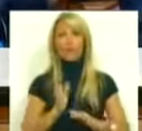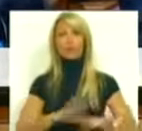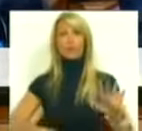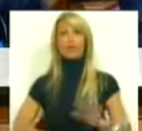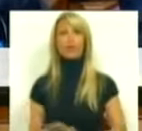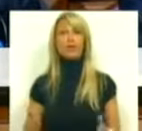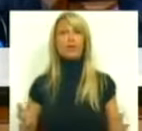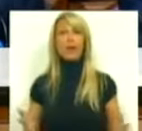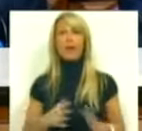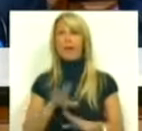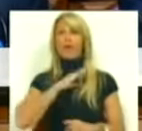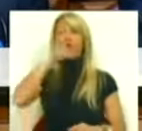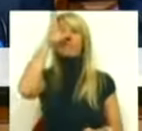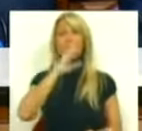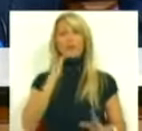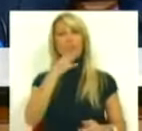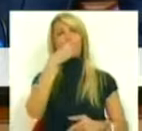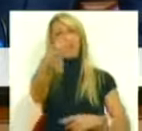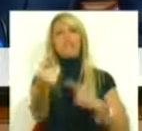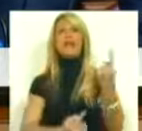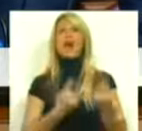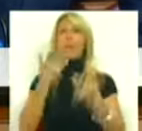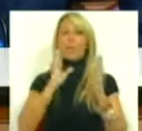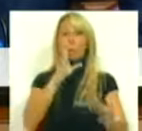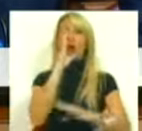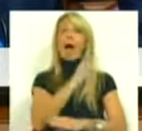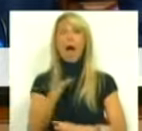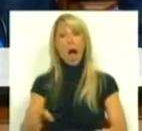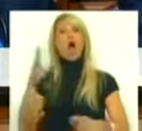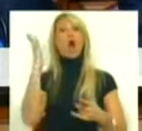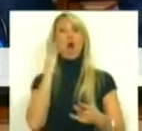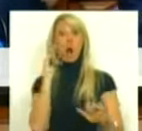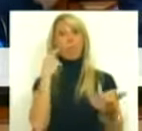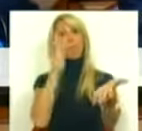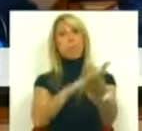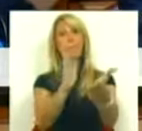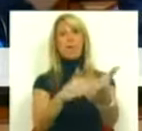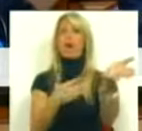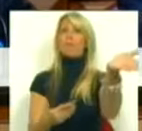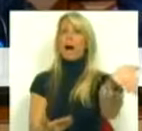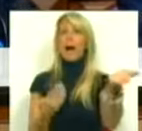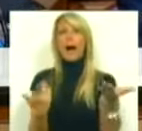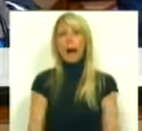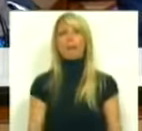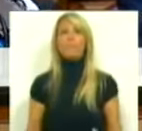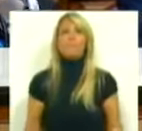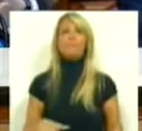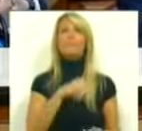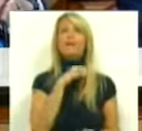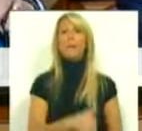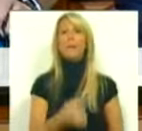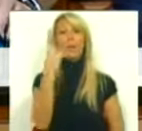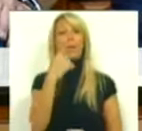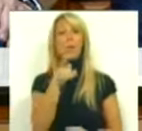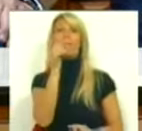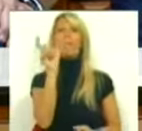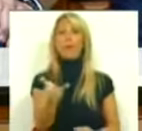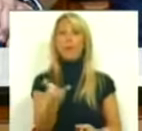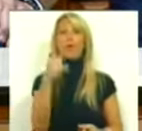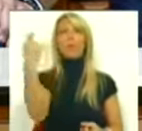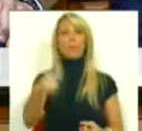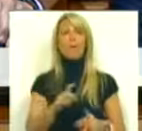algumas aqui, já concretizou e os números estão aí para demonstrar. E permita-me uma palavra até para o Sr. Presidente da Comissão de